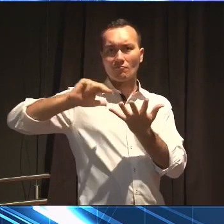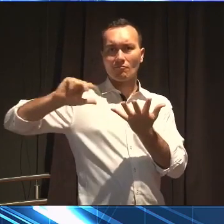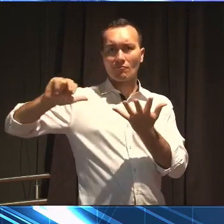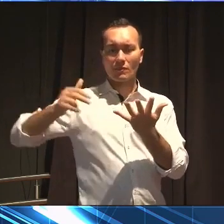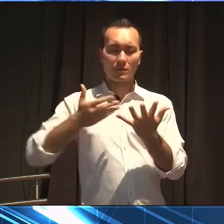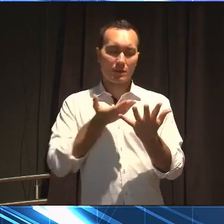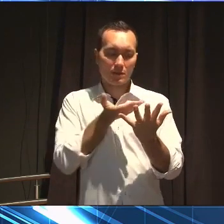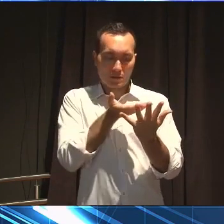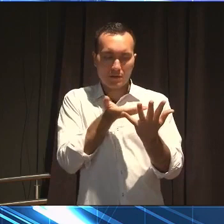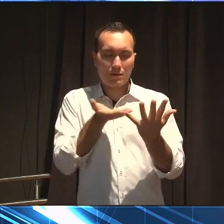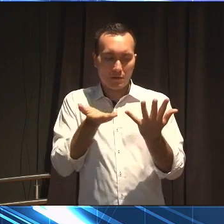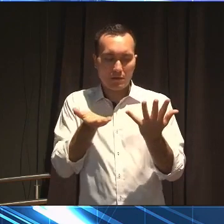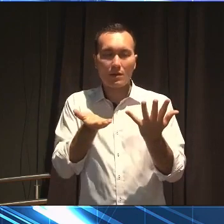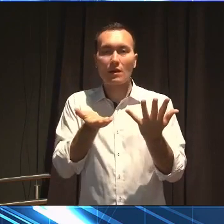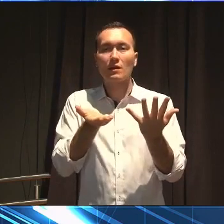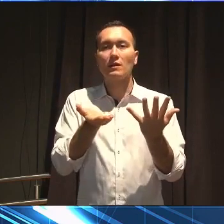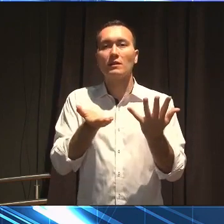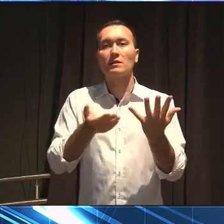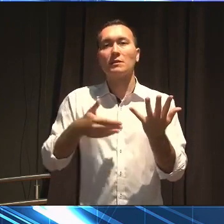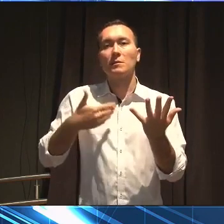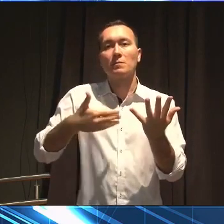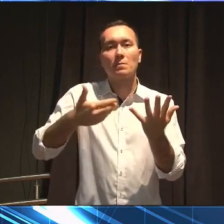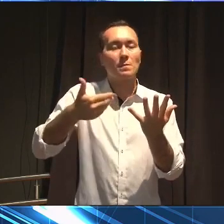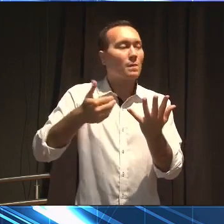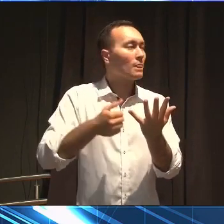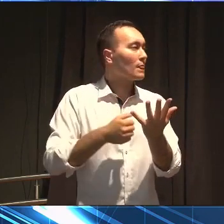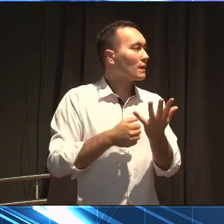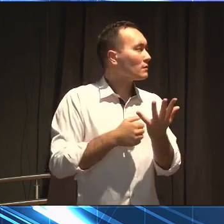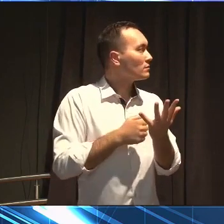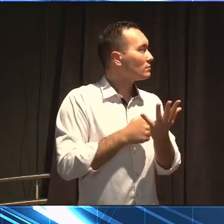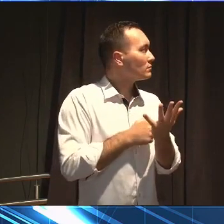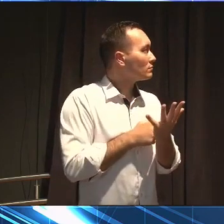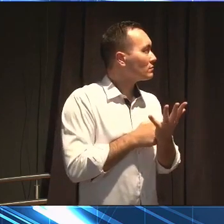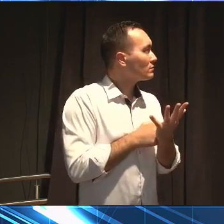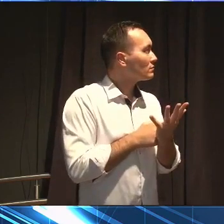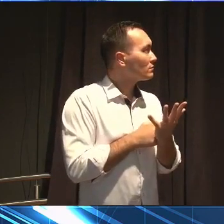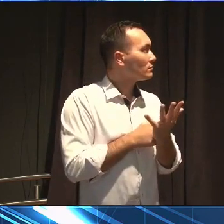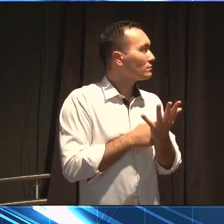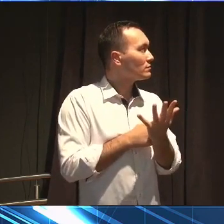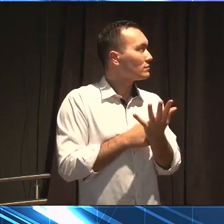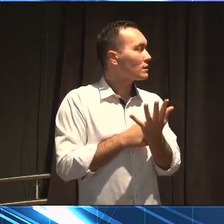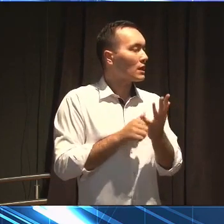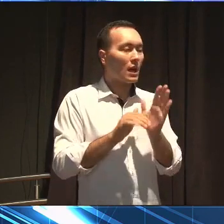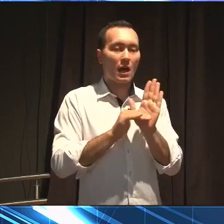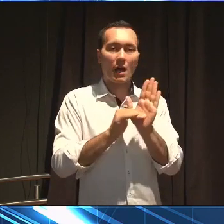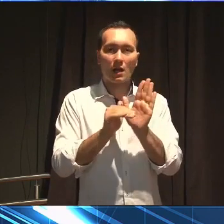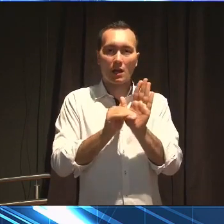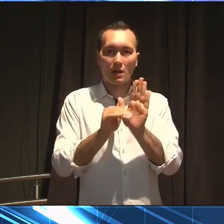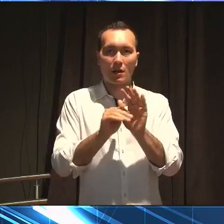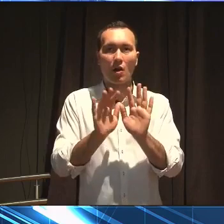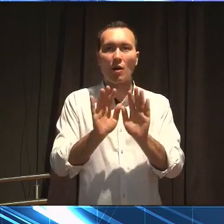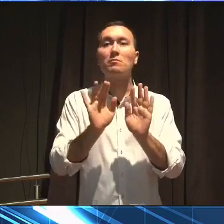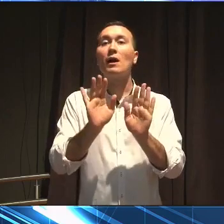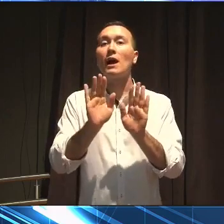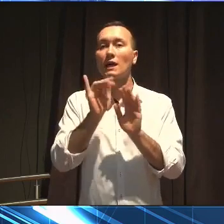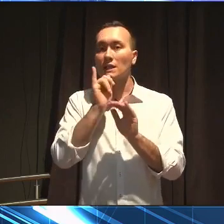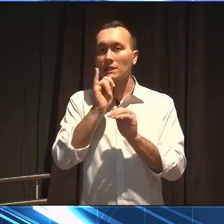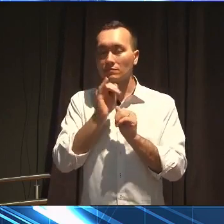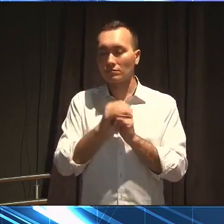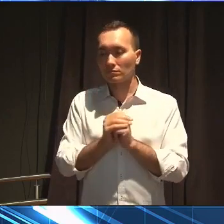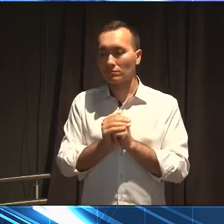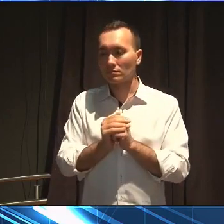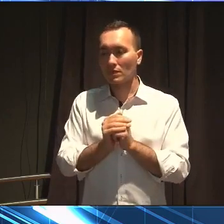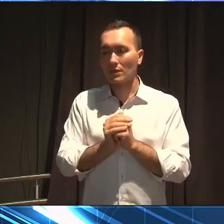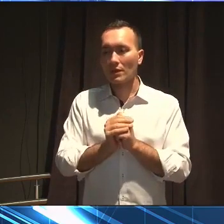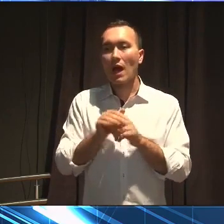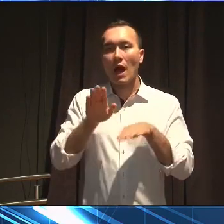base, muitas vezes, tem, a partir de um brainstorming, o que eles colocam de regra essencial,